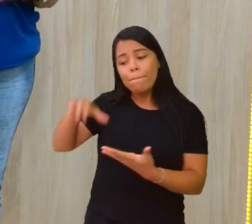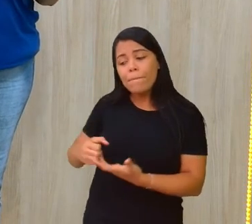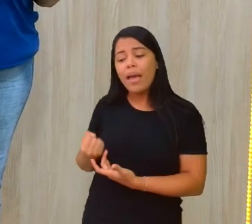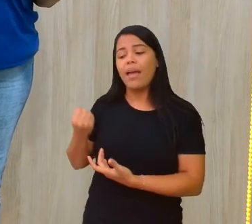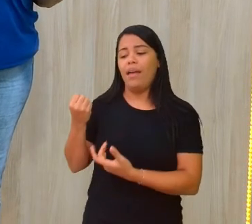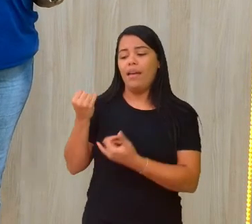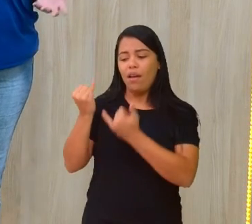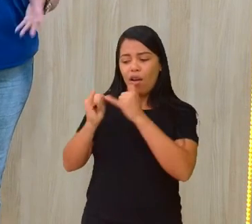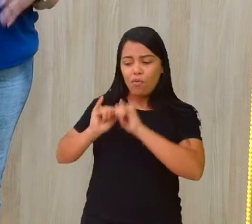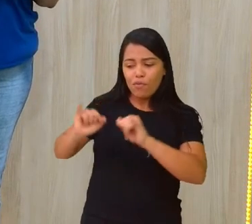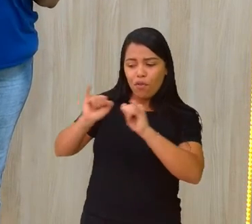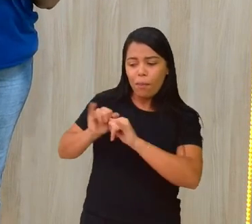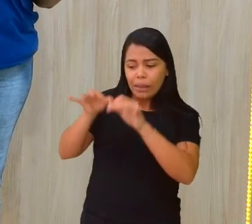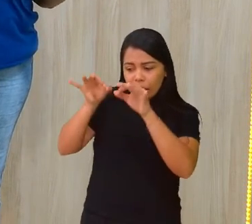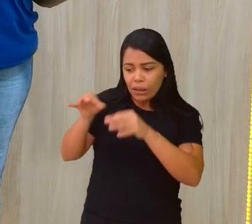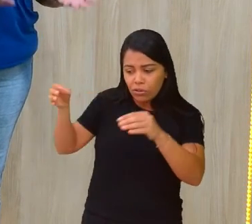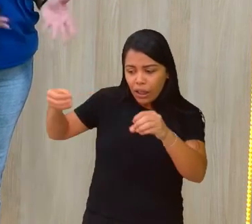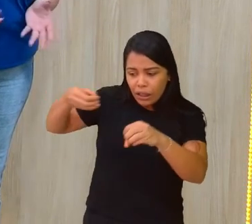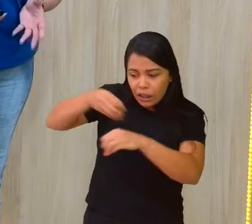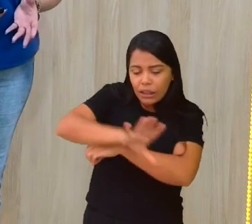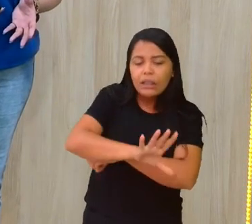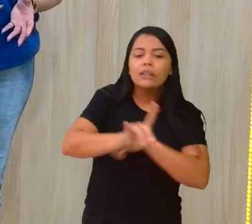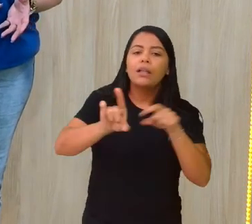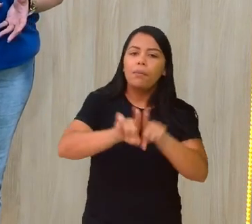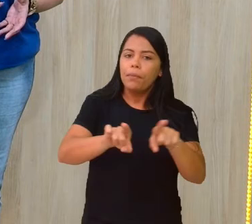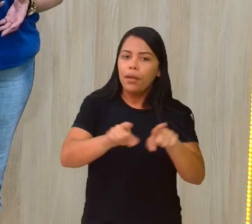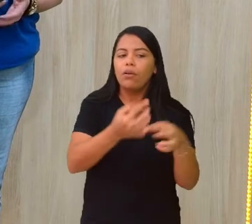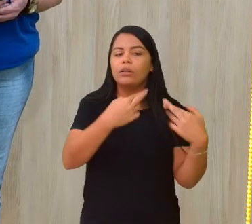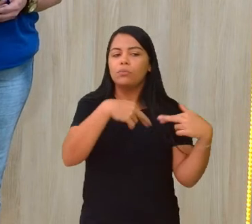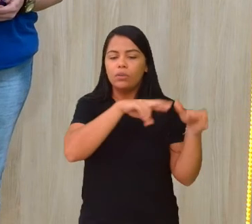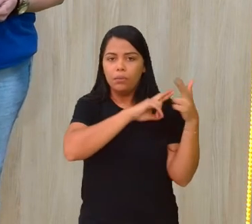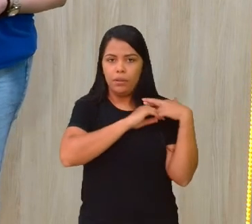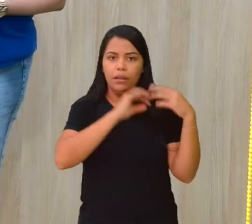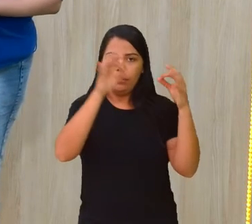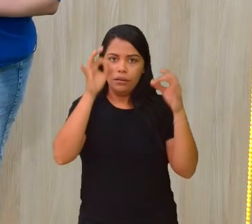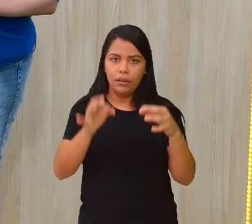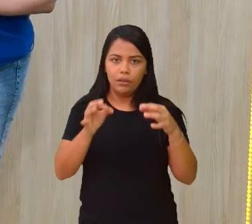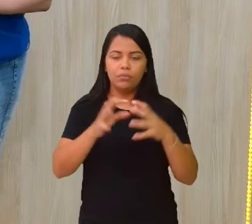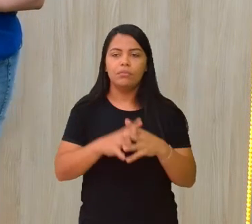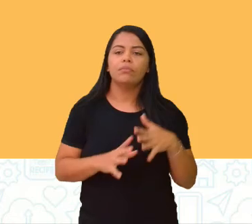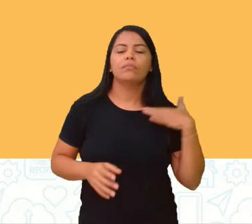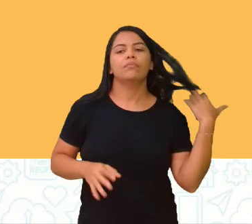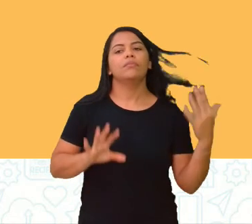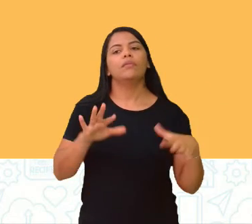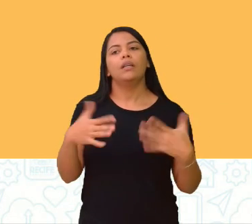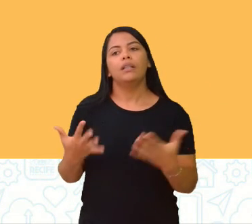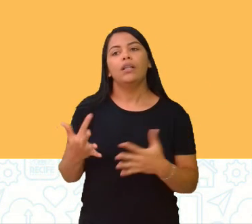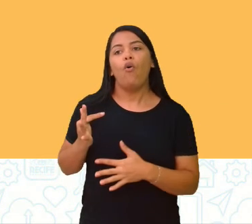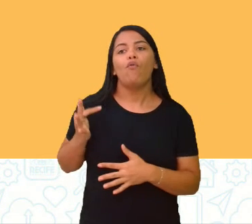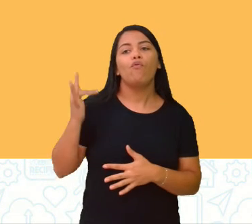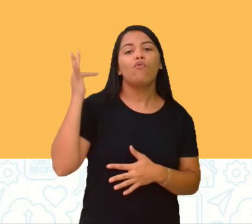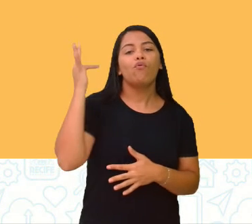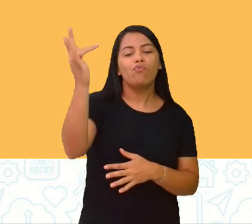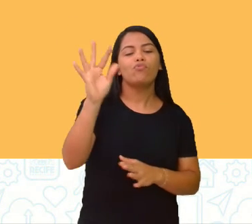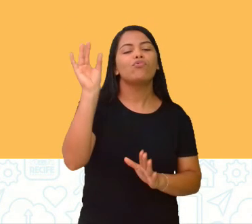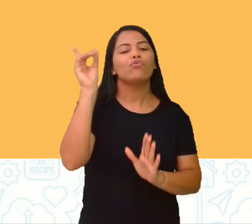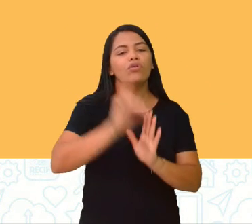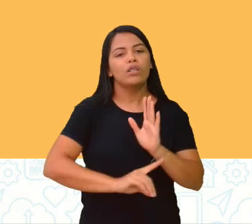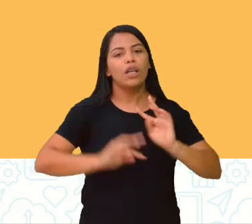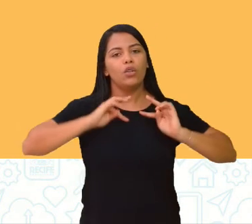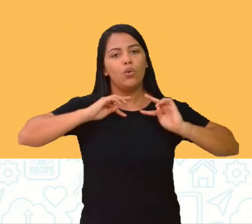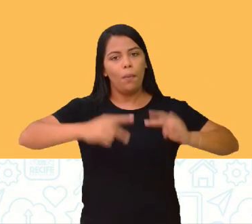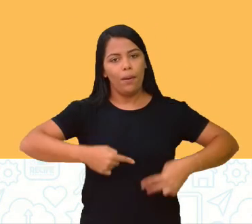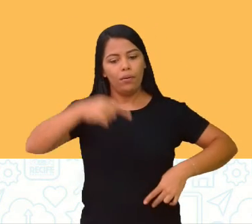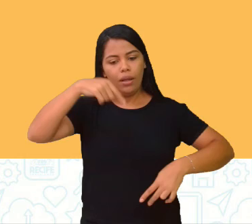frente de maneira responsável, tá certo? E aí, o futuro dos direitos humanos no Brasil.